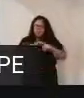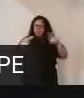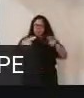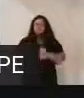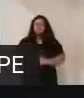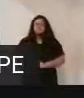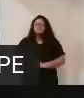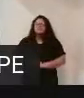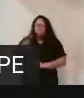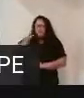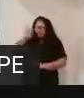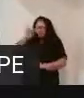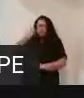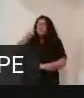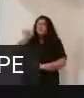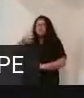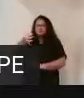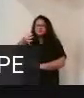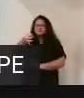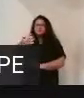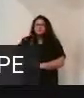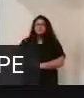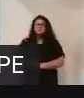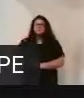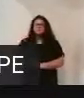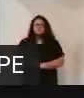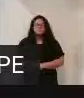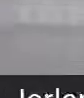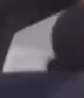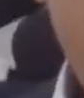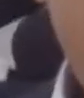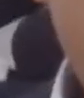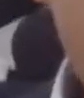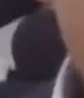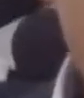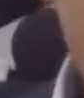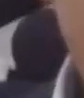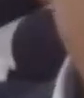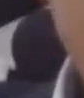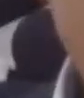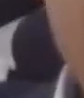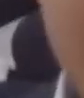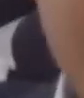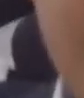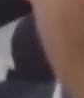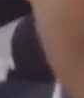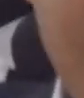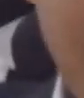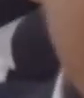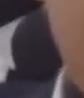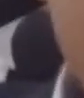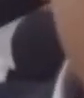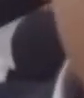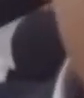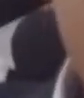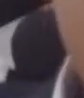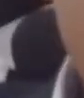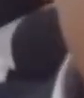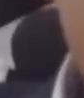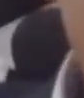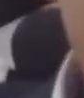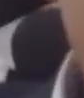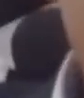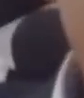Quem já está online? Muito bem, maravilha. Estamos invertendo aqui, maravilha.